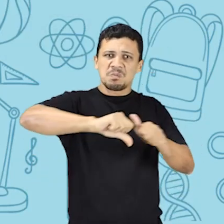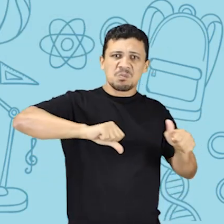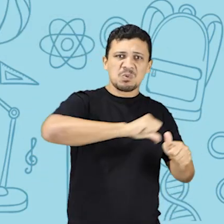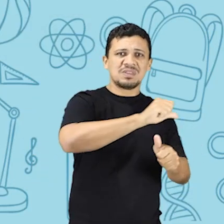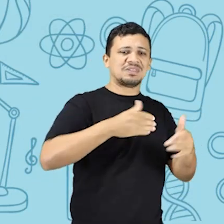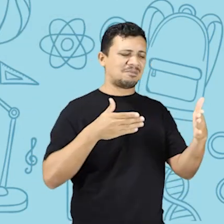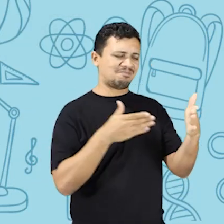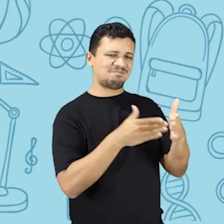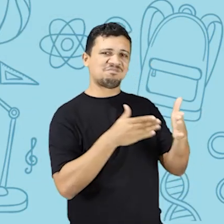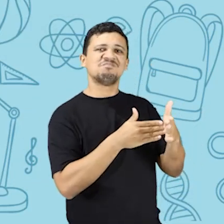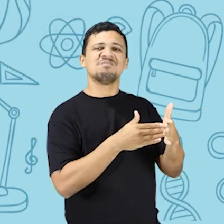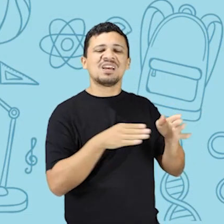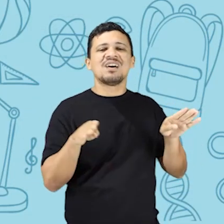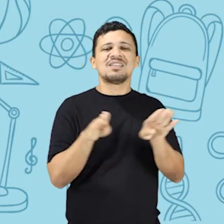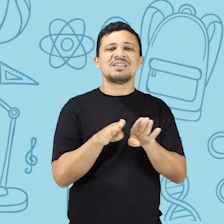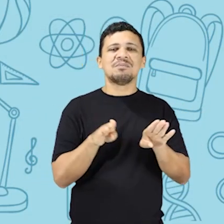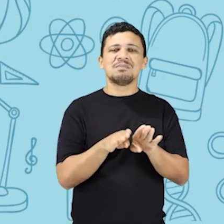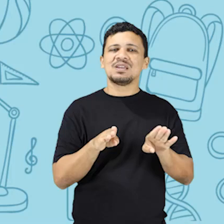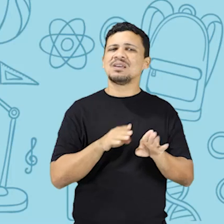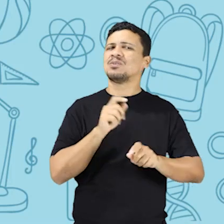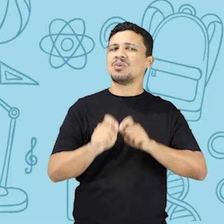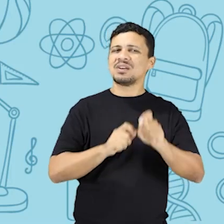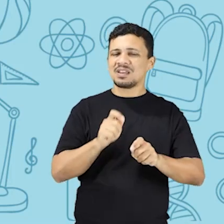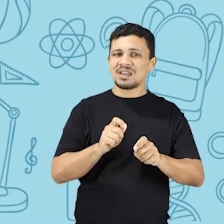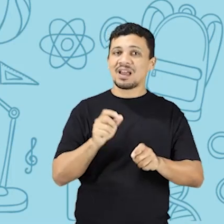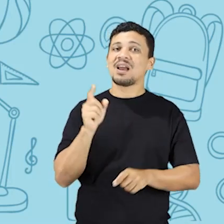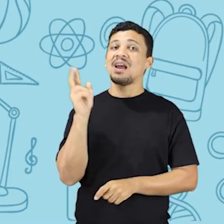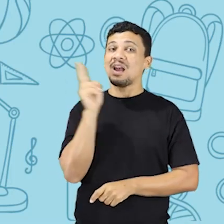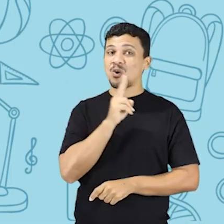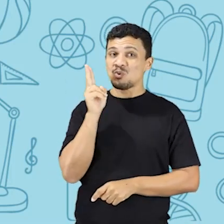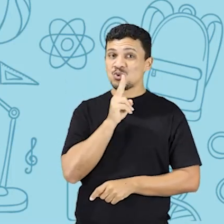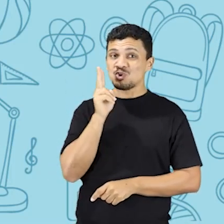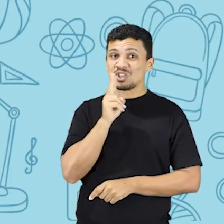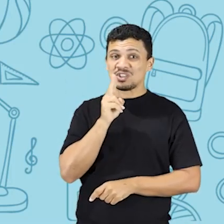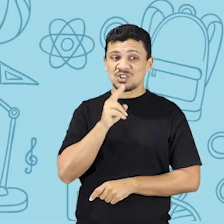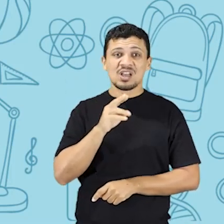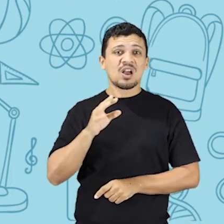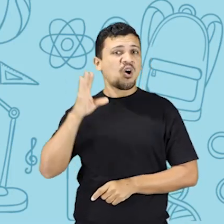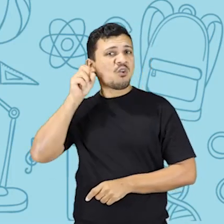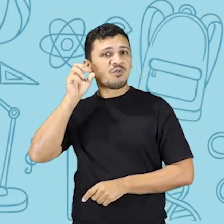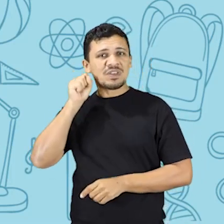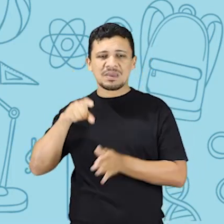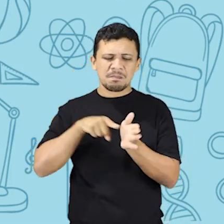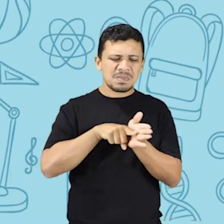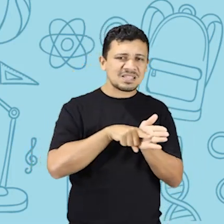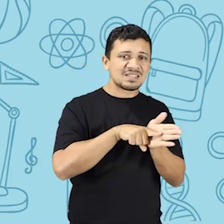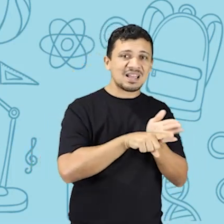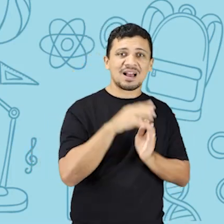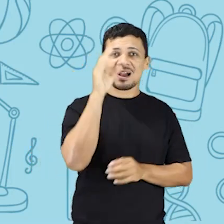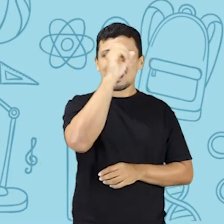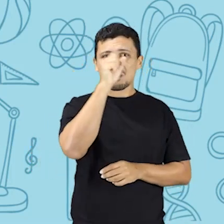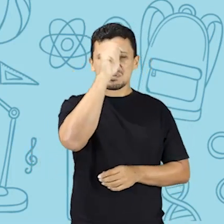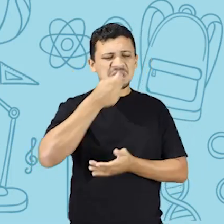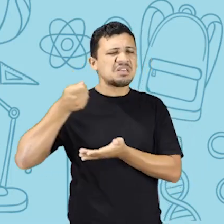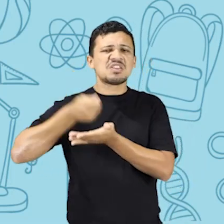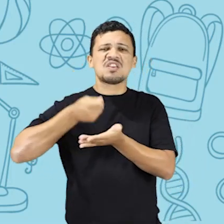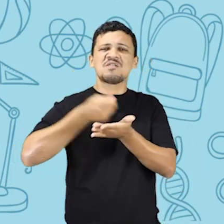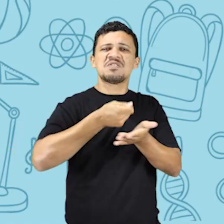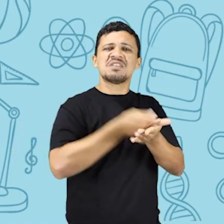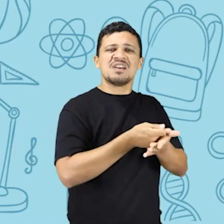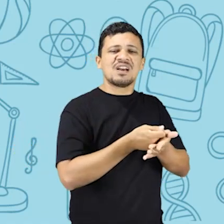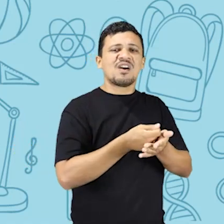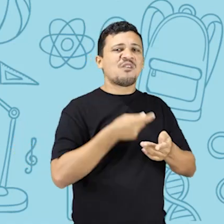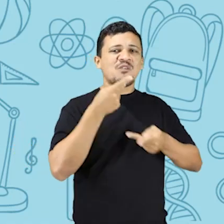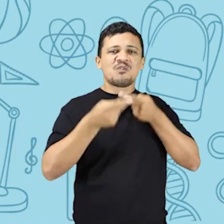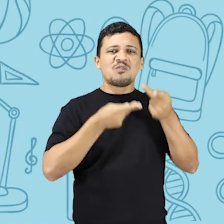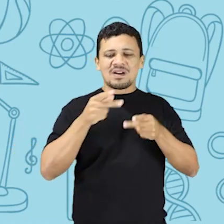barreiras. Por isso, e muito mais, se faz urgente ouvir, pesquisar, aprender, defender e